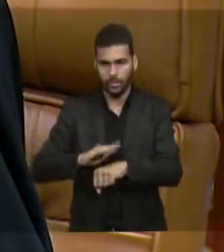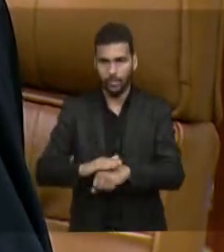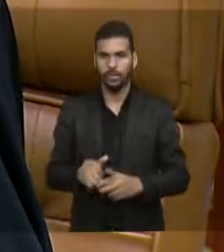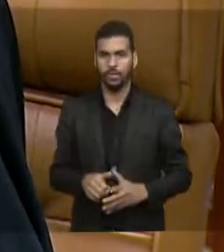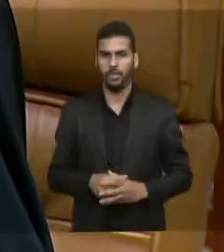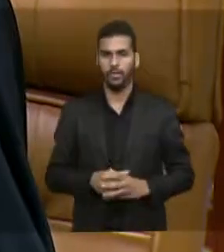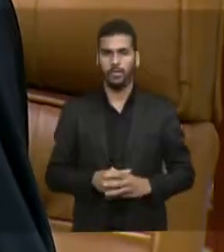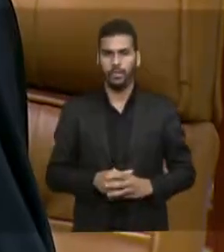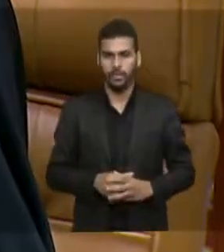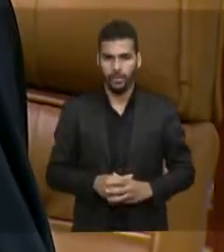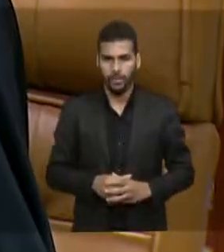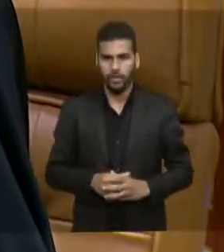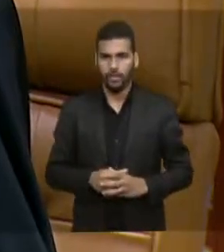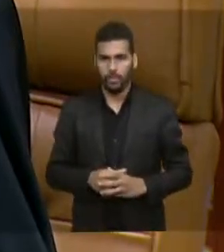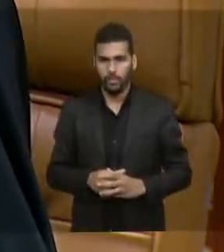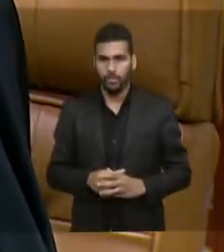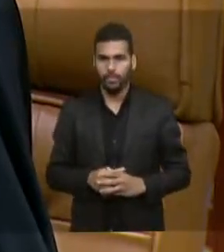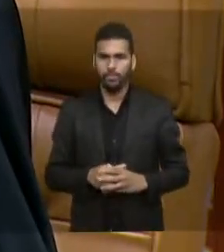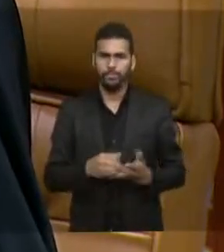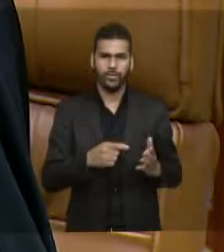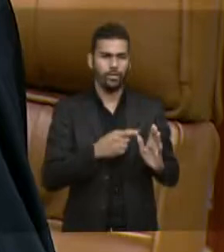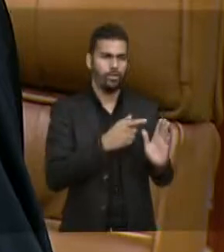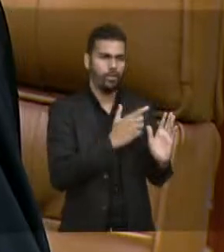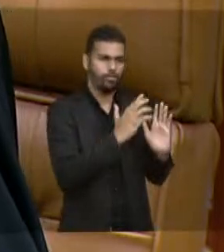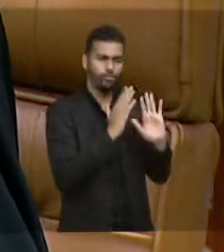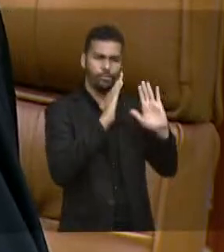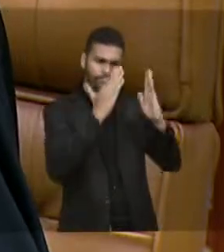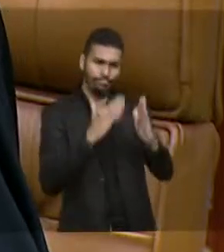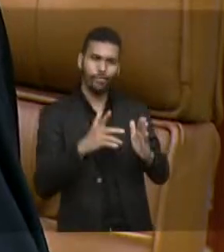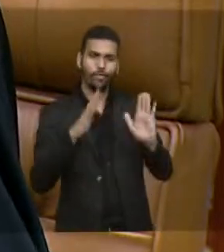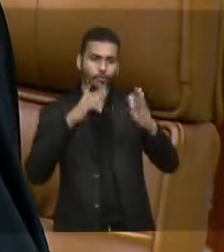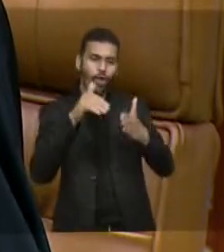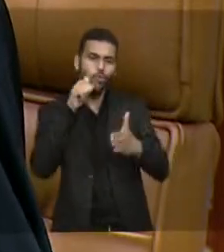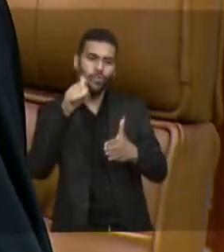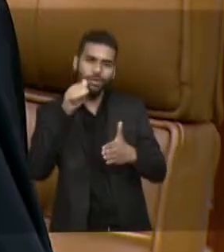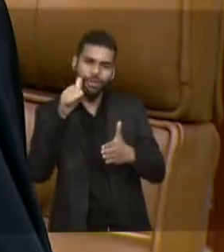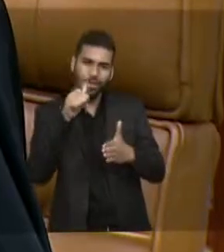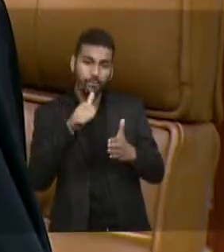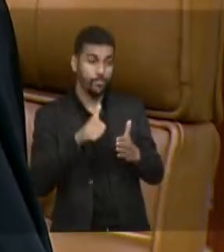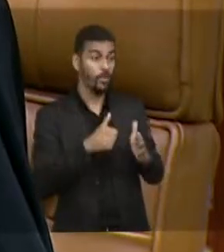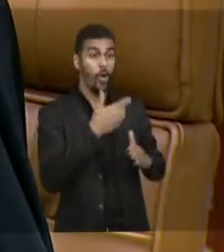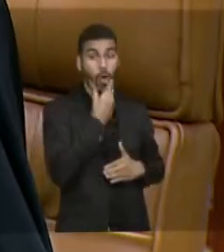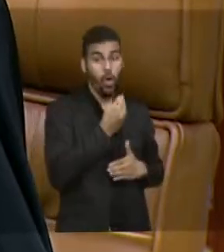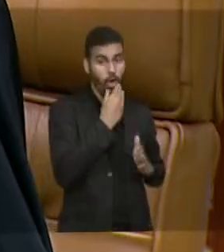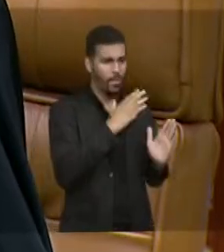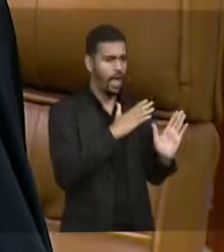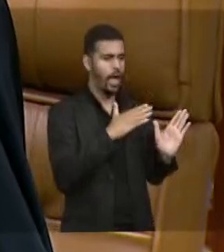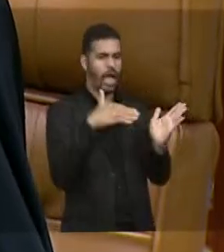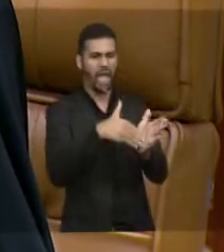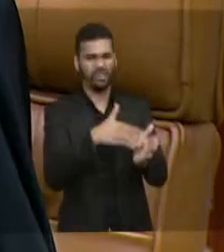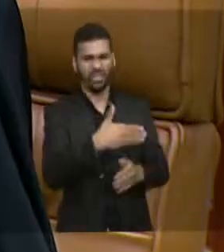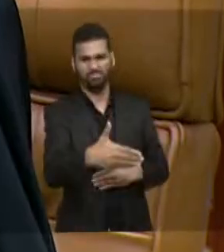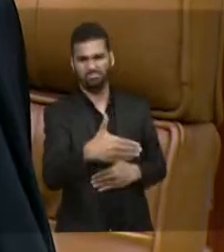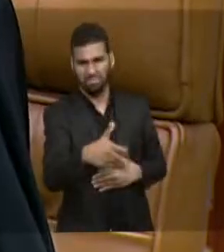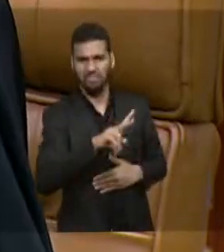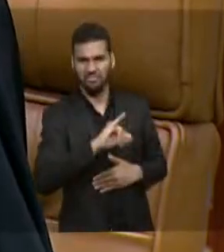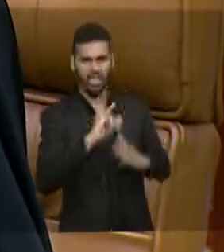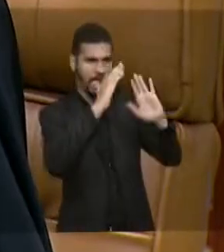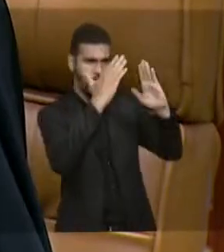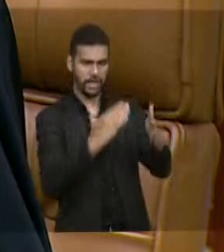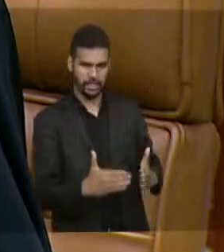os homens pretendemos até nesse fim de semana eu e o gabinete encerrarmos análise dos homens dos